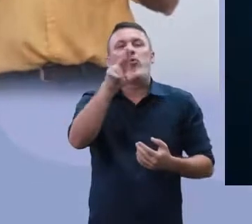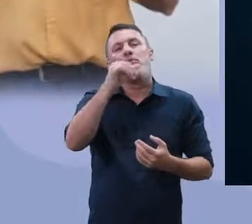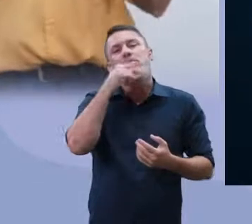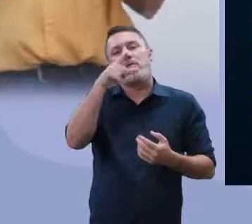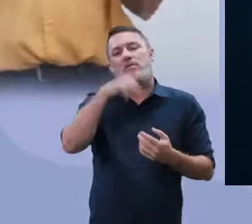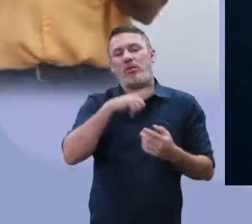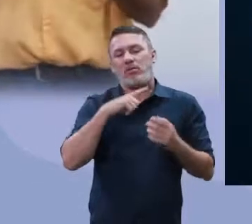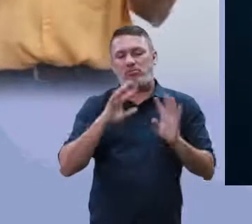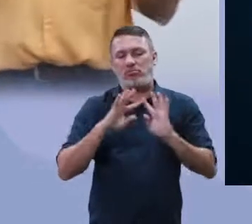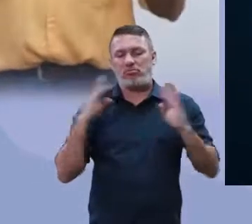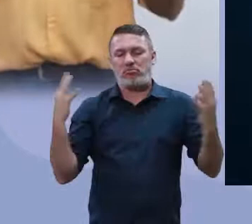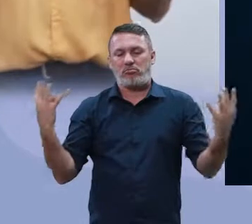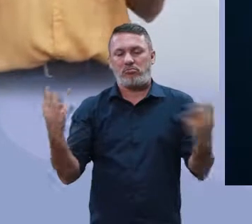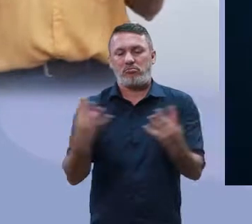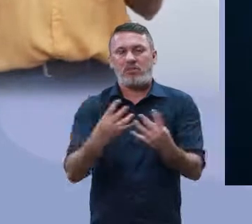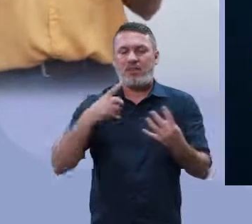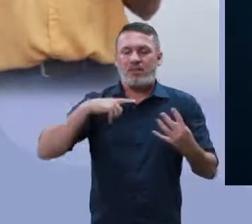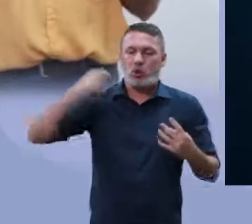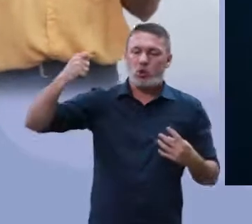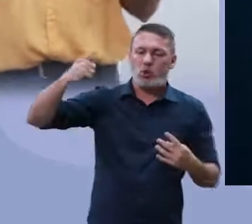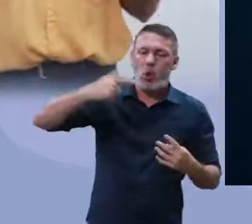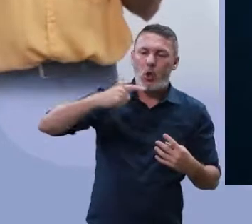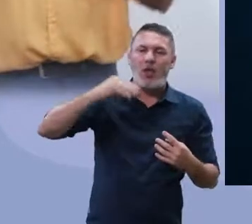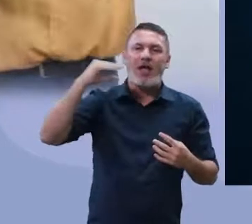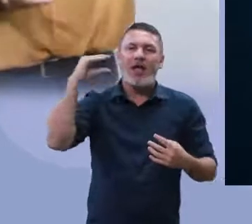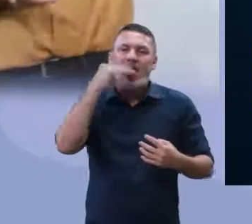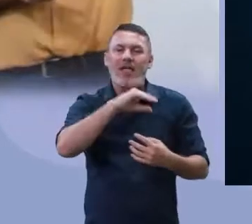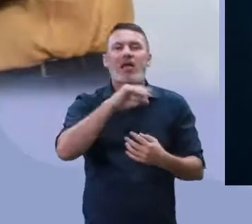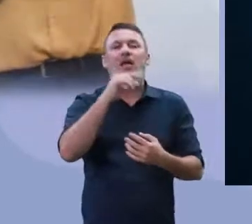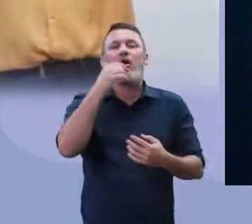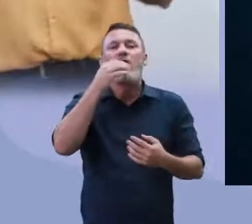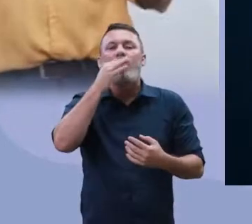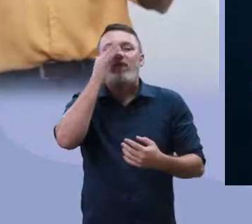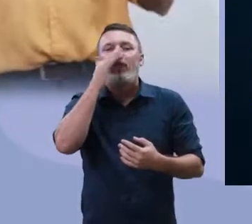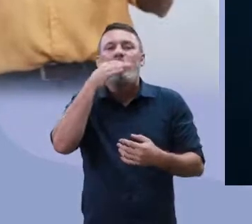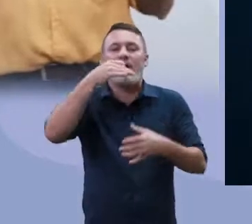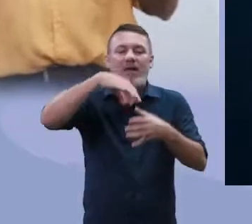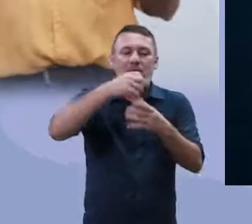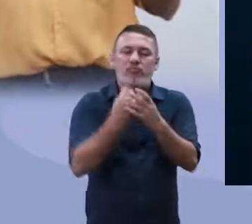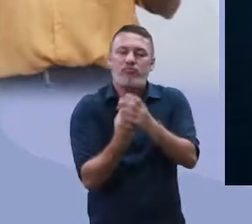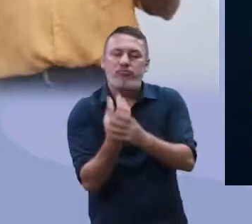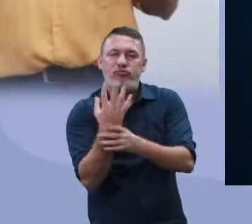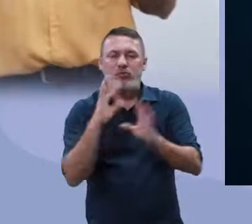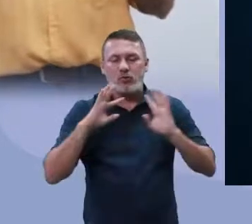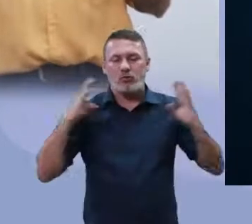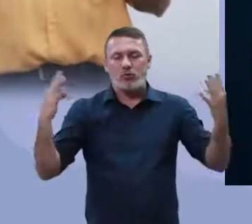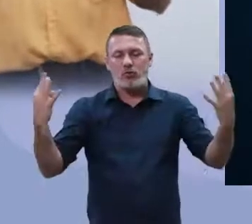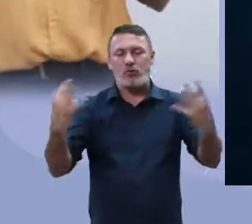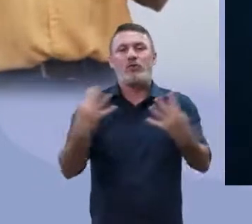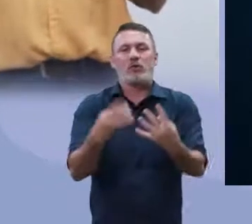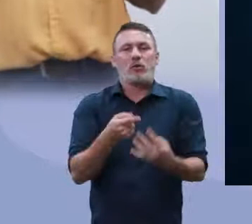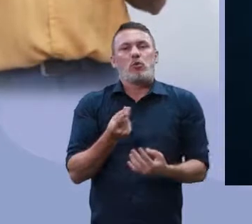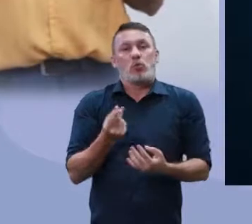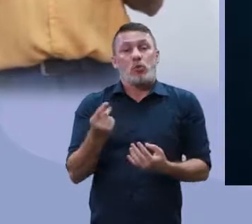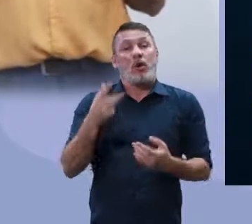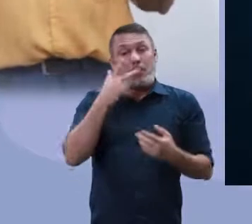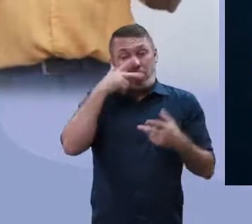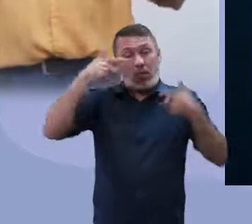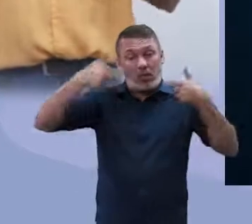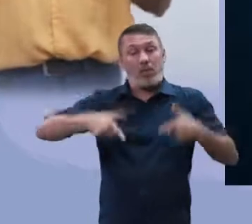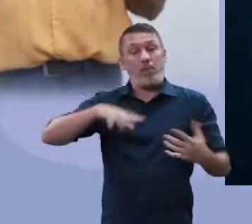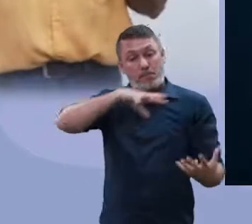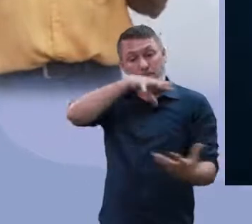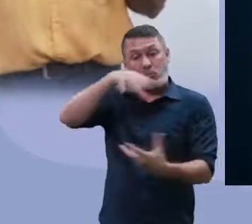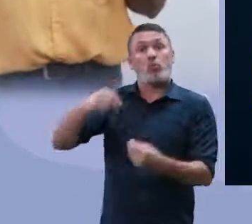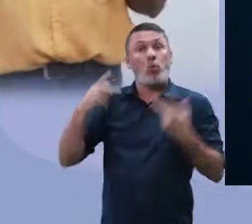ou cria um animal que necessita de determinada temperatura e que essa temperatura precisa ser mantida. A nossa atmosfera,